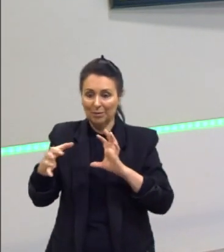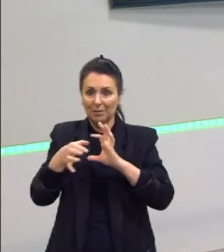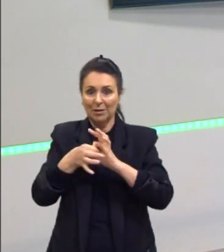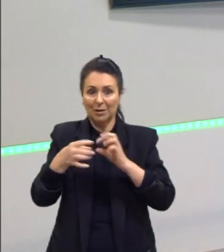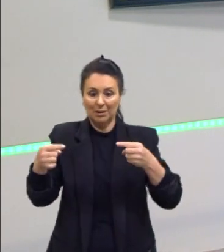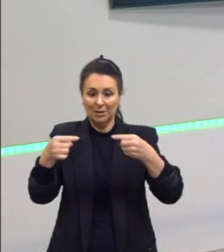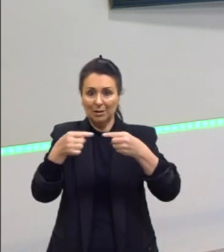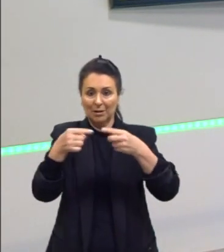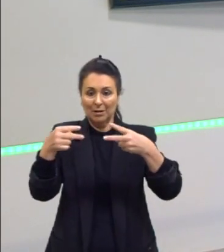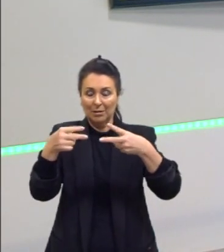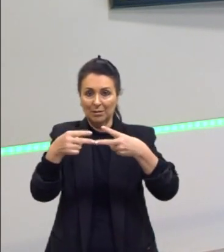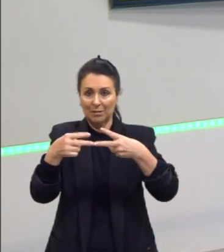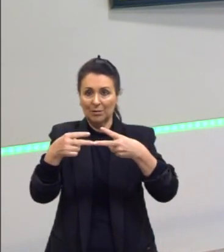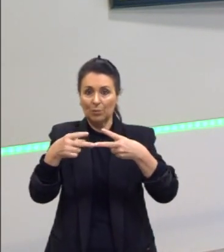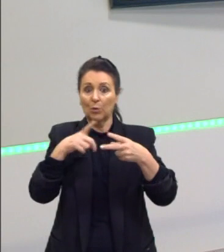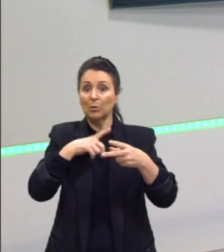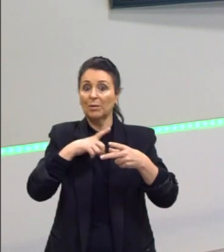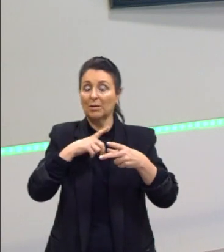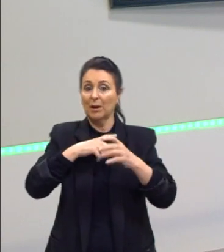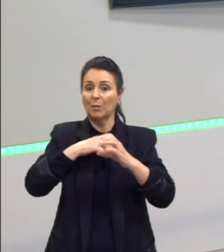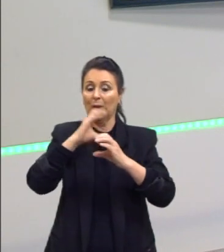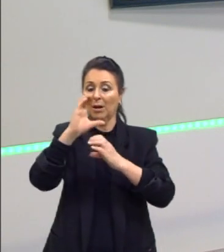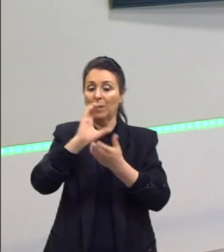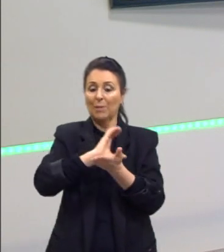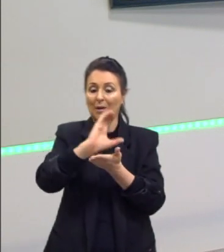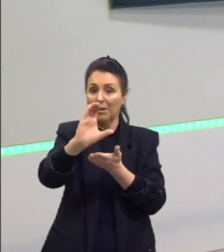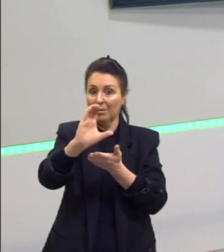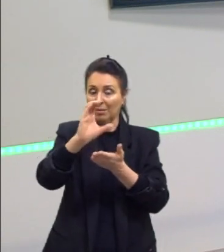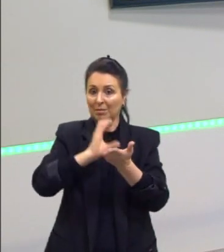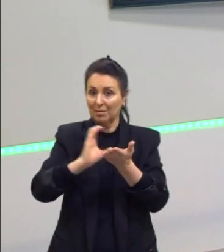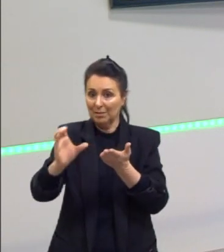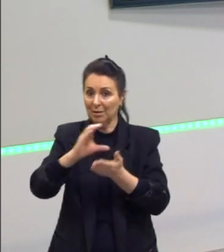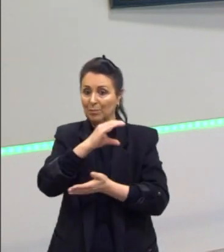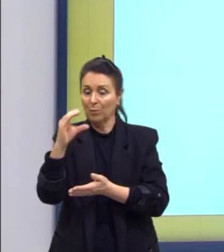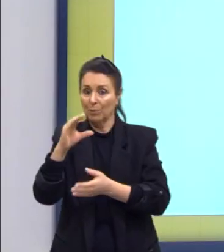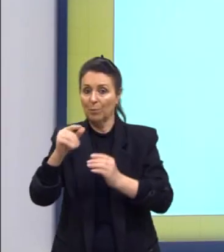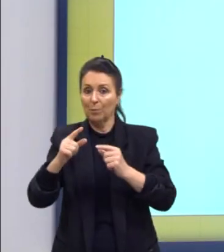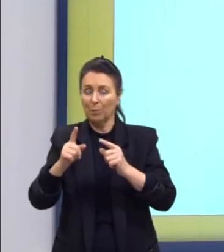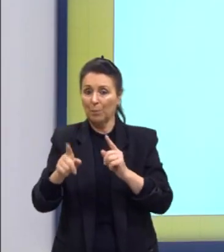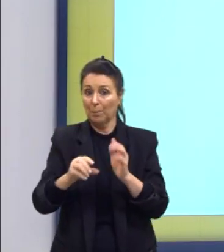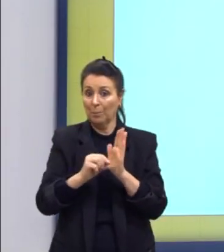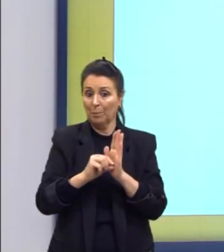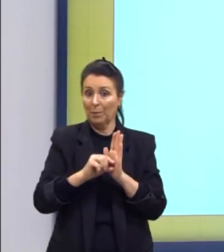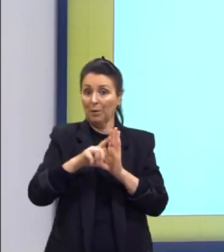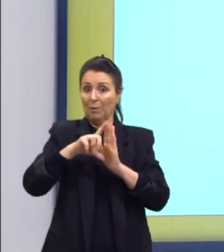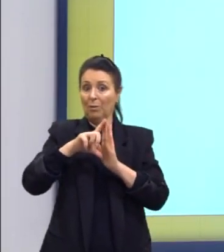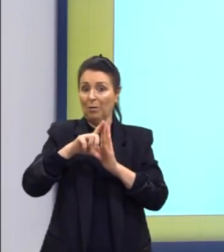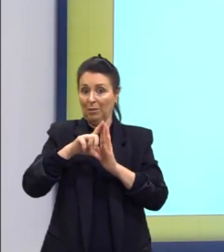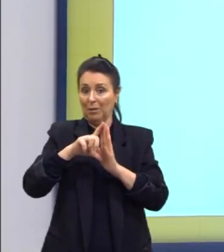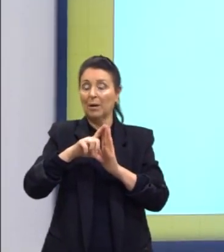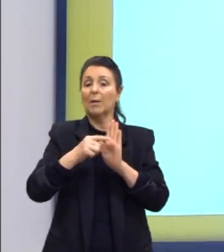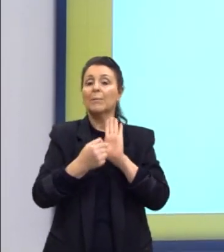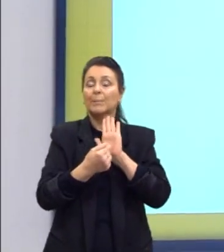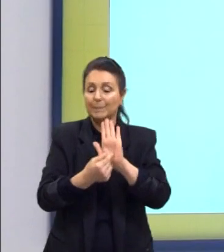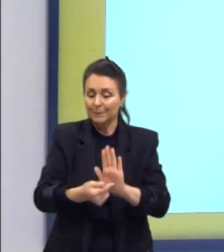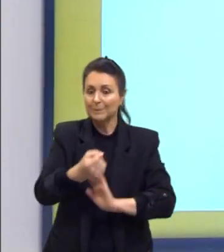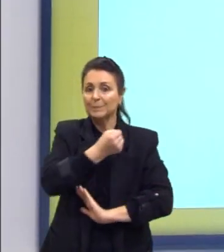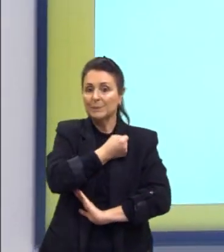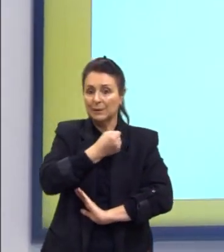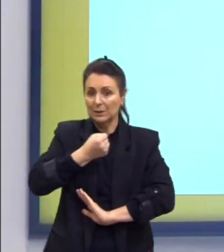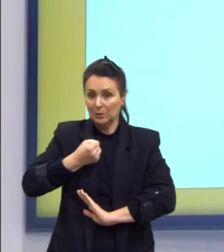quando eu tenho uma cadeia carbônica maior eu preciso sim apresentar este número não é que a numeração